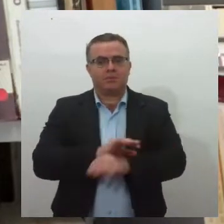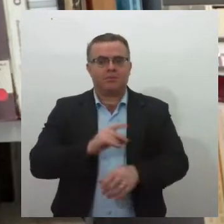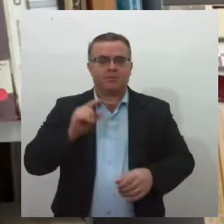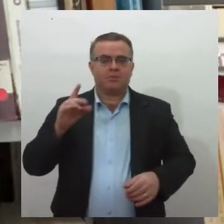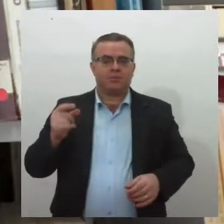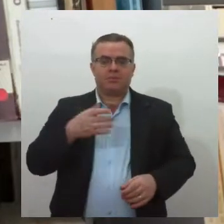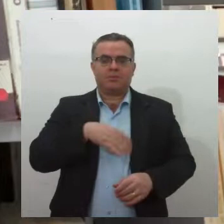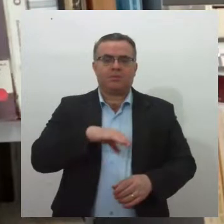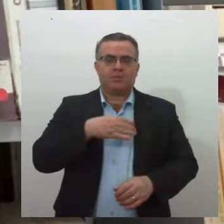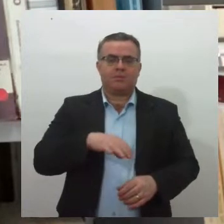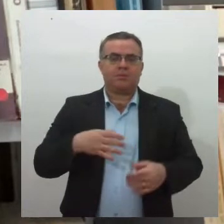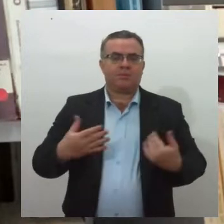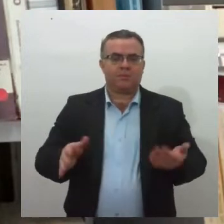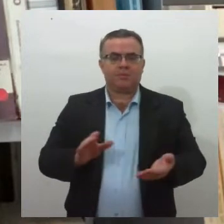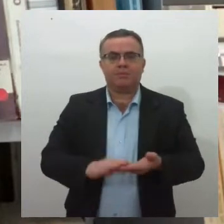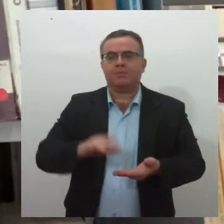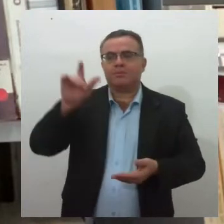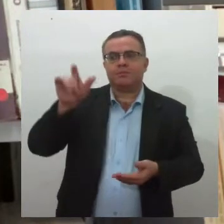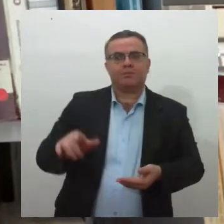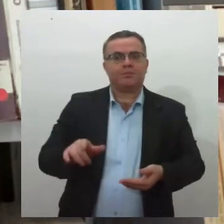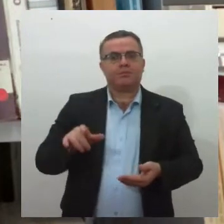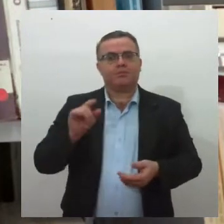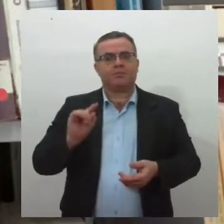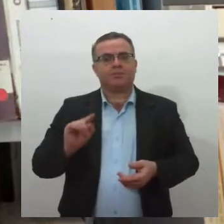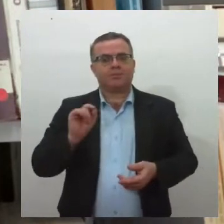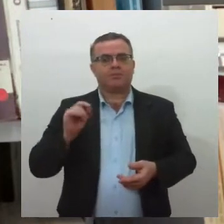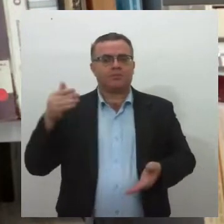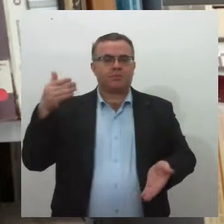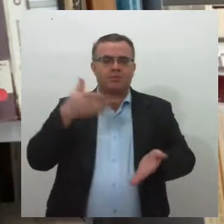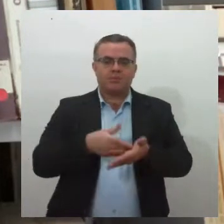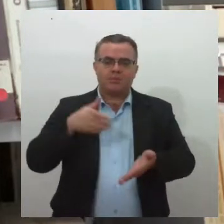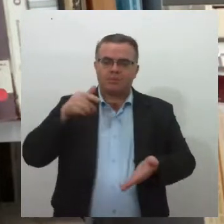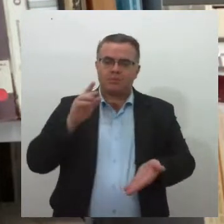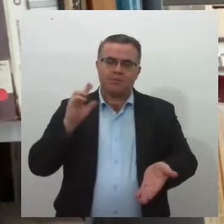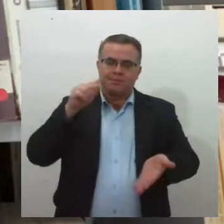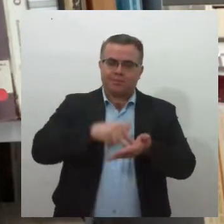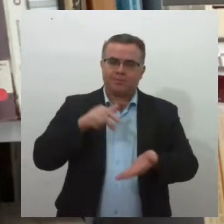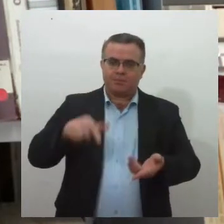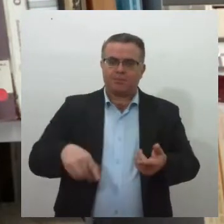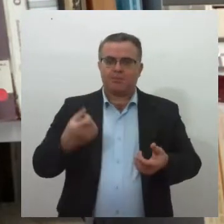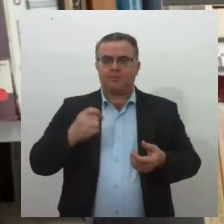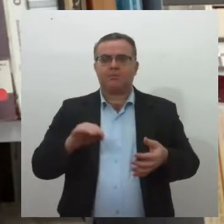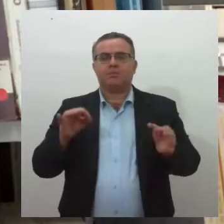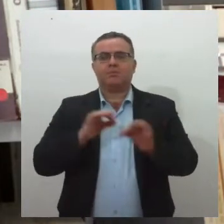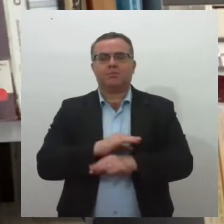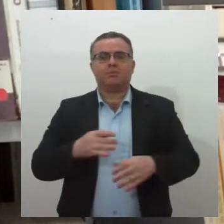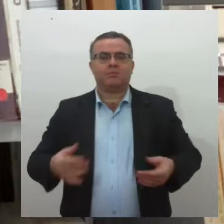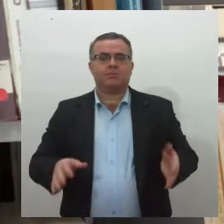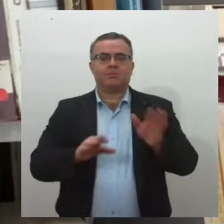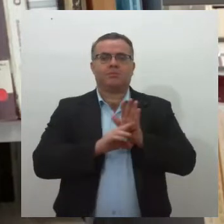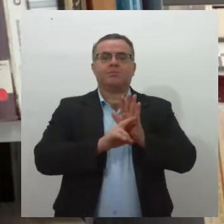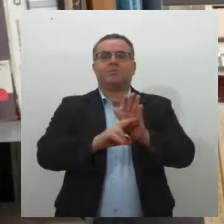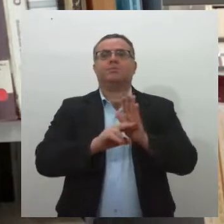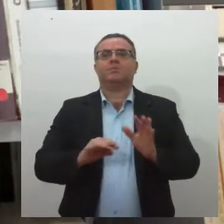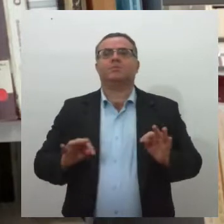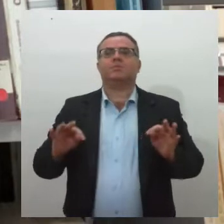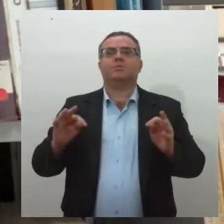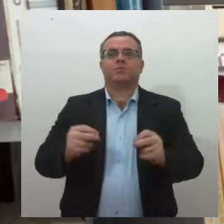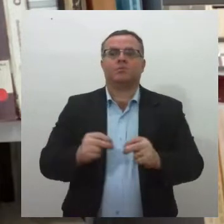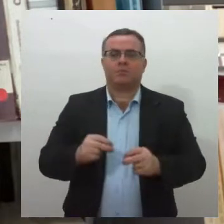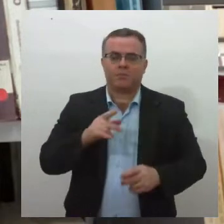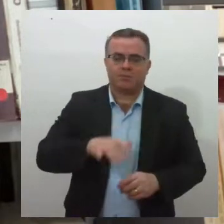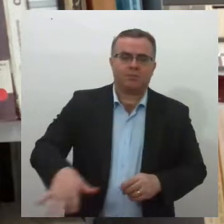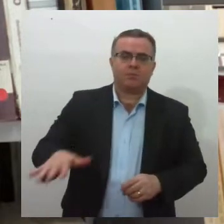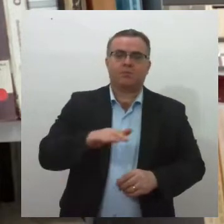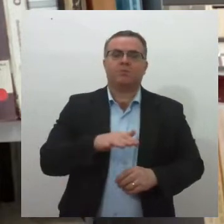Bahia. Ele, aqui no estado de Sergipe, vai levar a cabo, né, e representar como um dos expoentes,